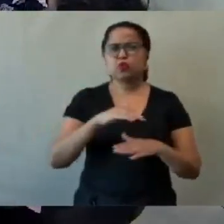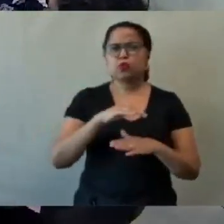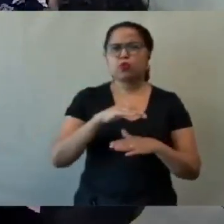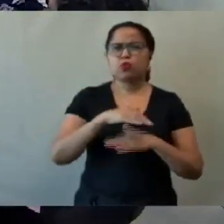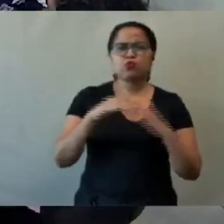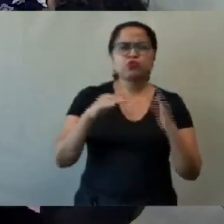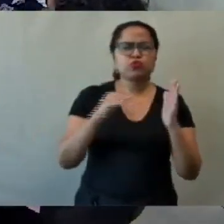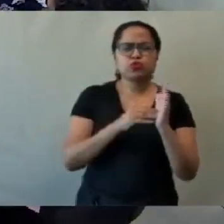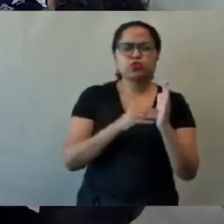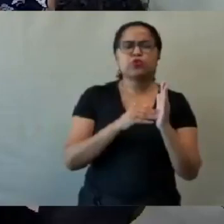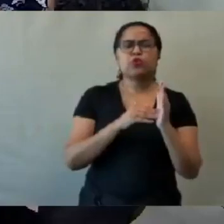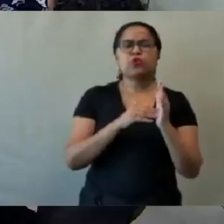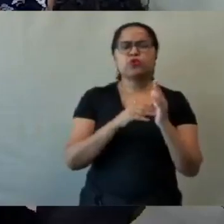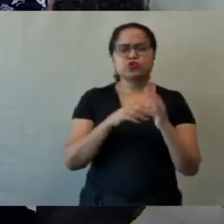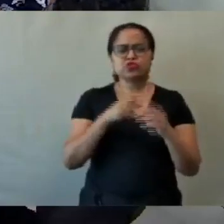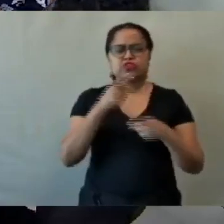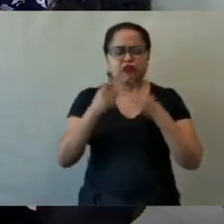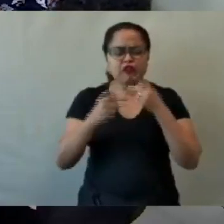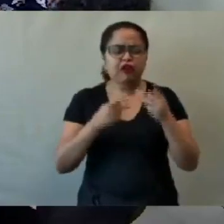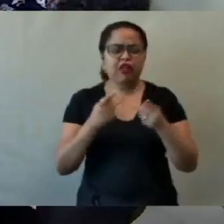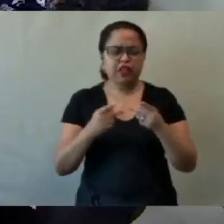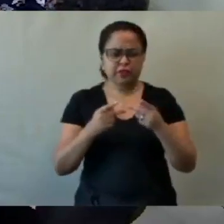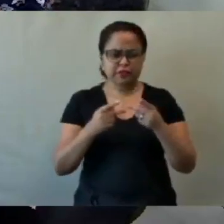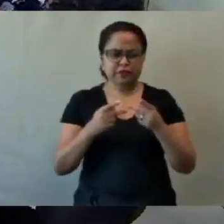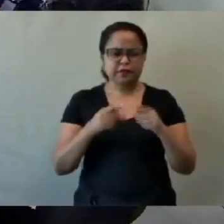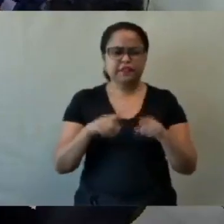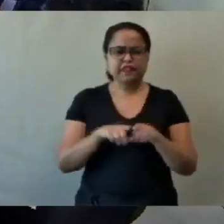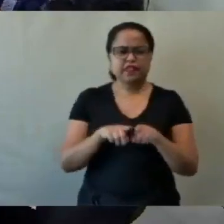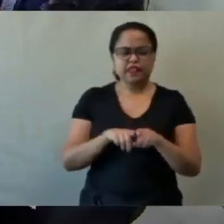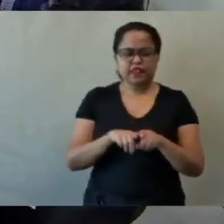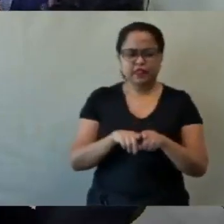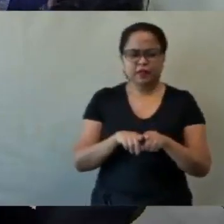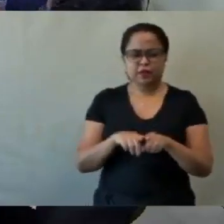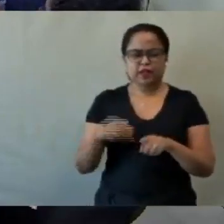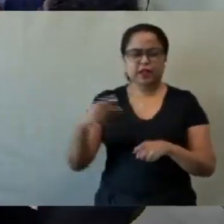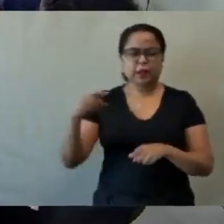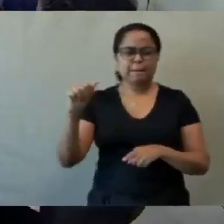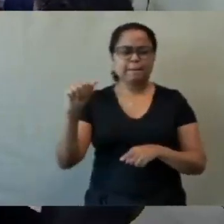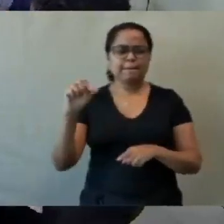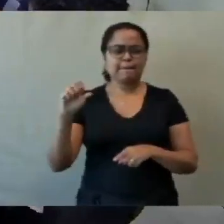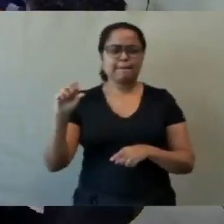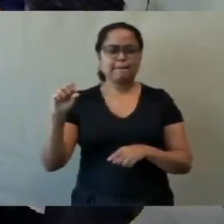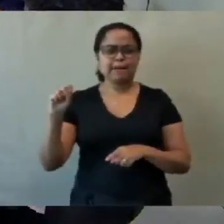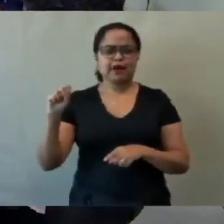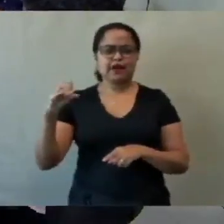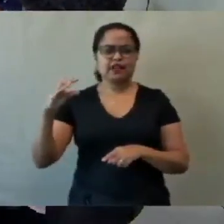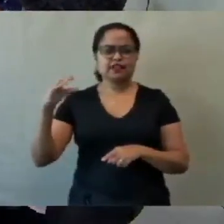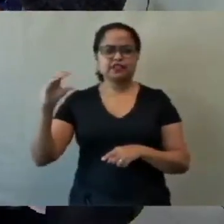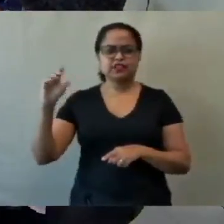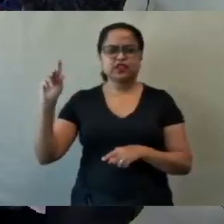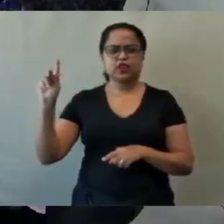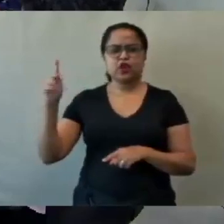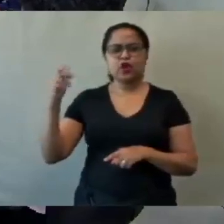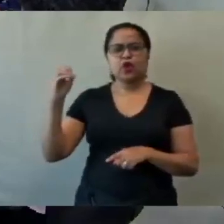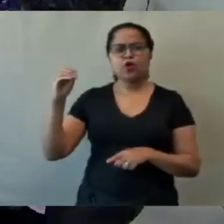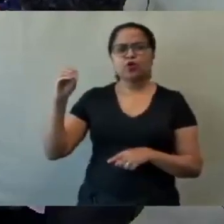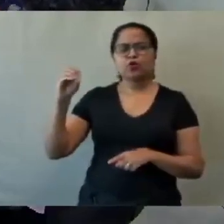cerimonial. E a Carolina Pasqualini, representando o Sindrede BH também. Bem-vinda. E aí, Ana? Como é que você está? Tudo bem?